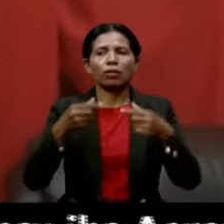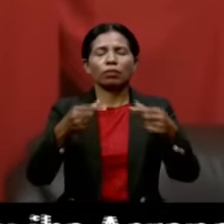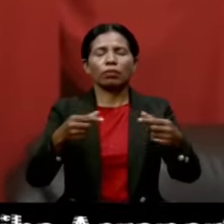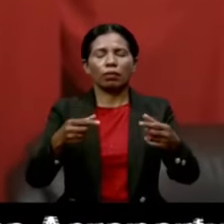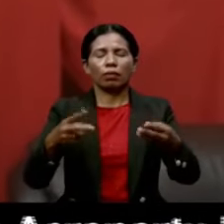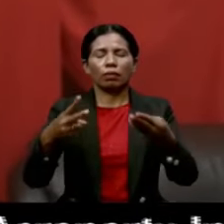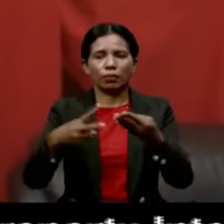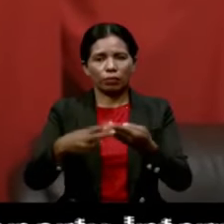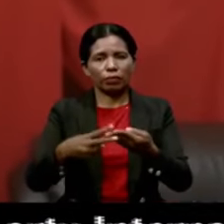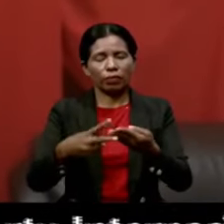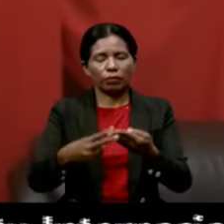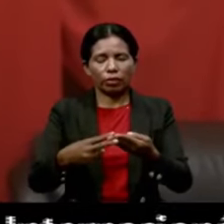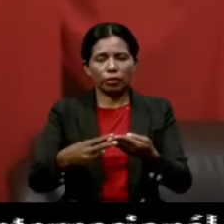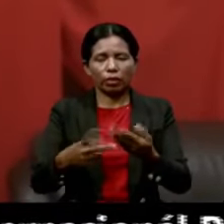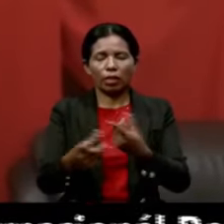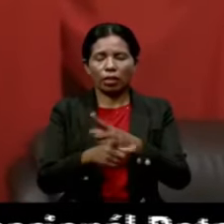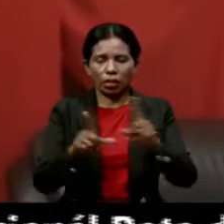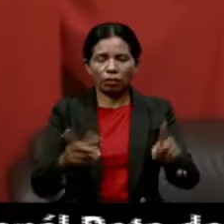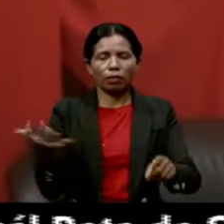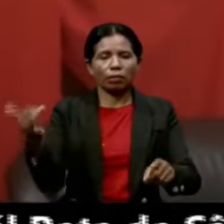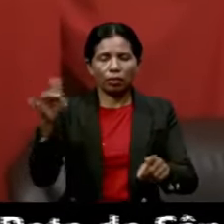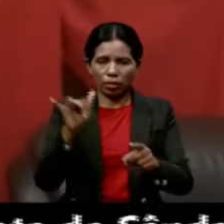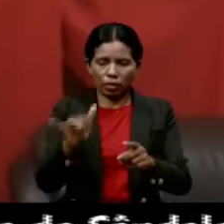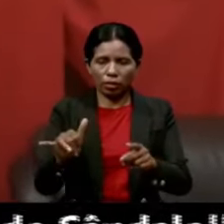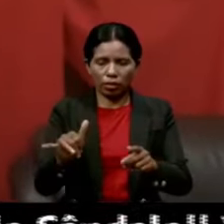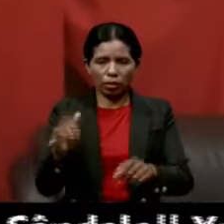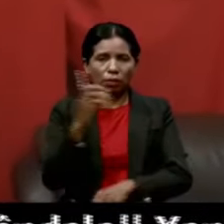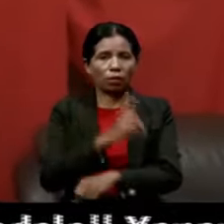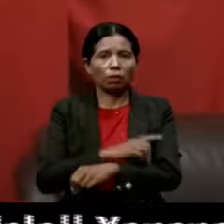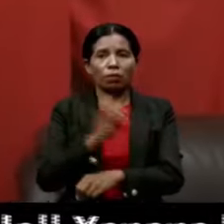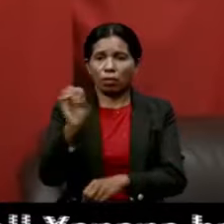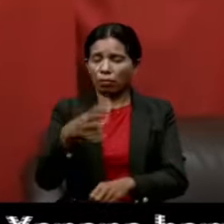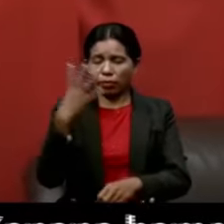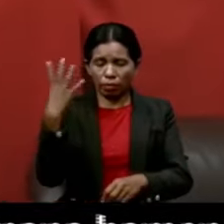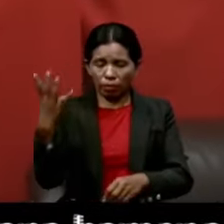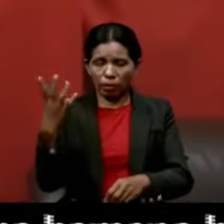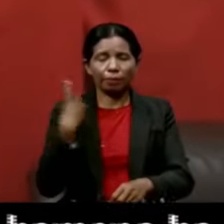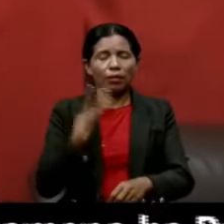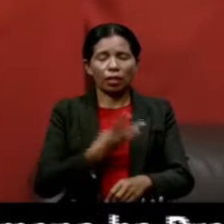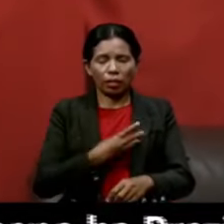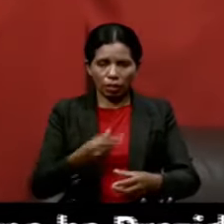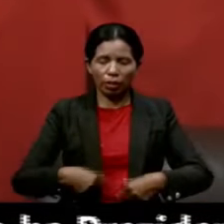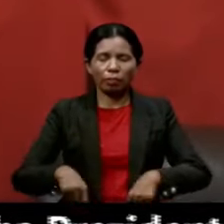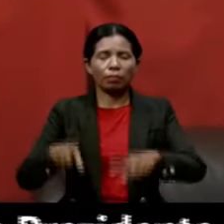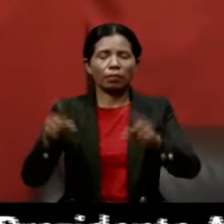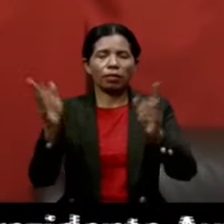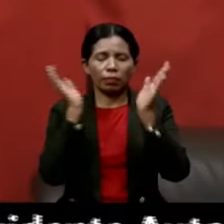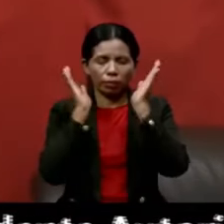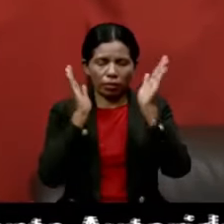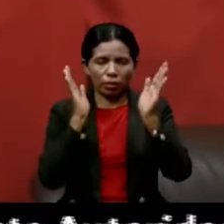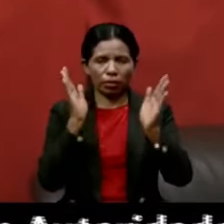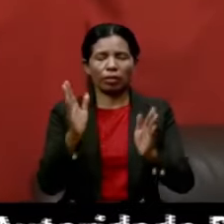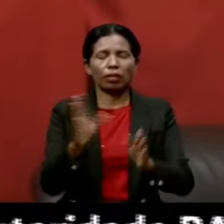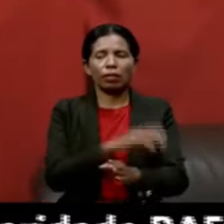visa livre, né, visto livre para Síria e assim na entrada para 14 dias, não é mos, ita 14 dias para Brunei Darussalam, e da